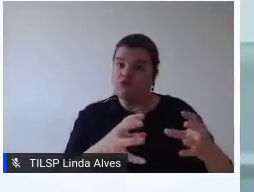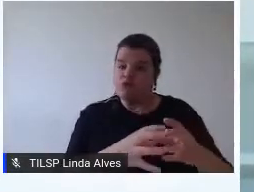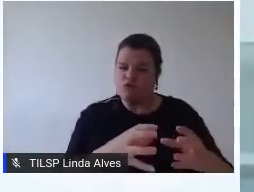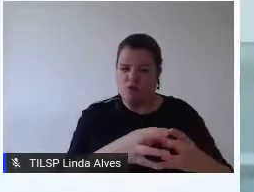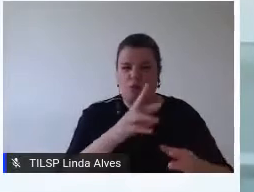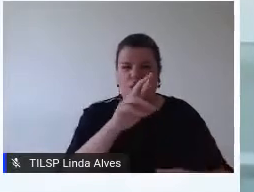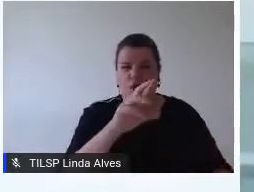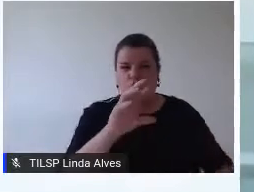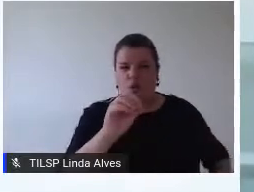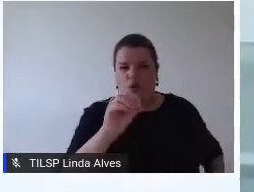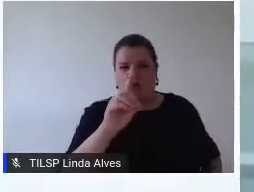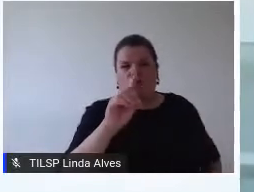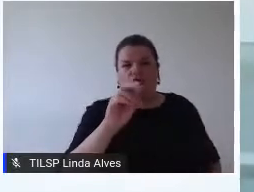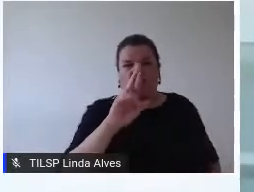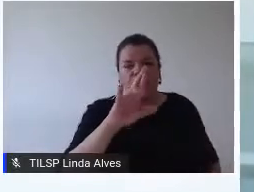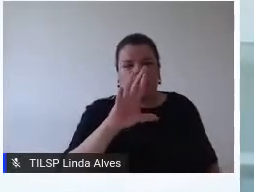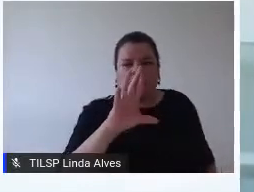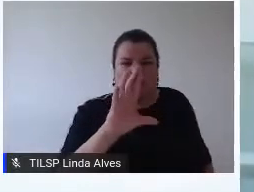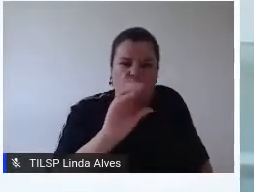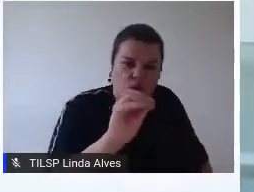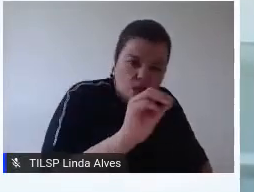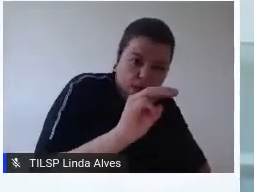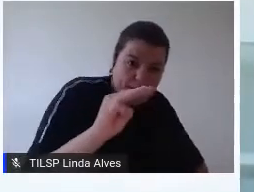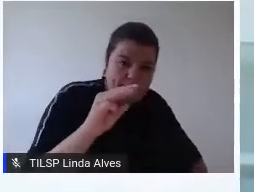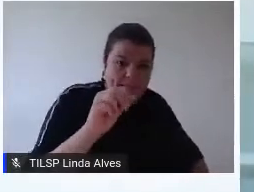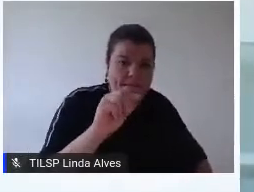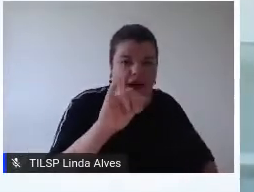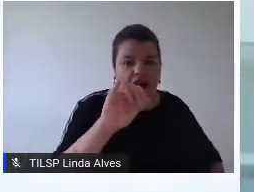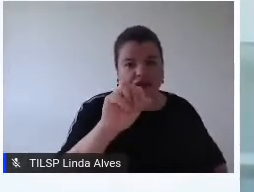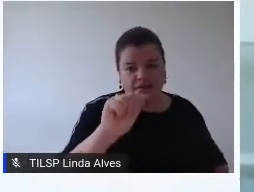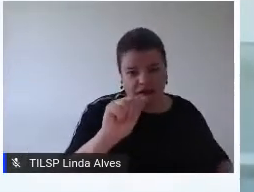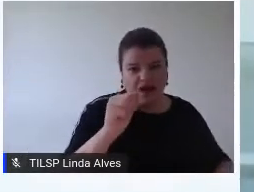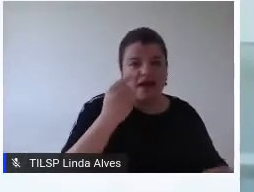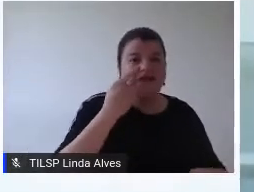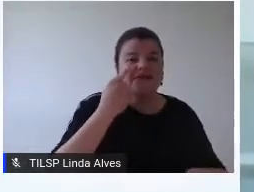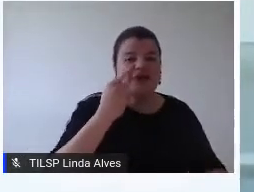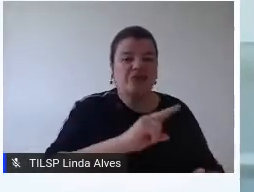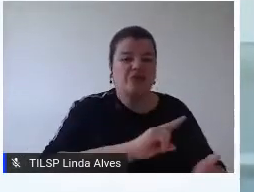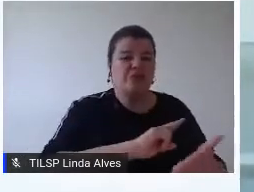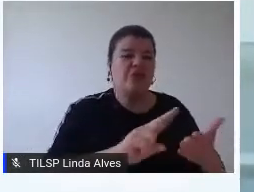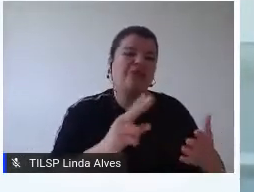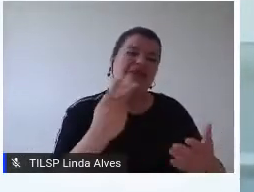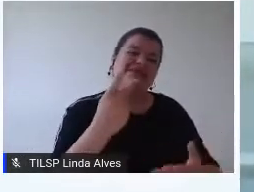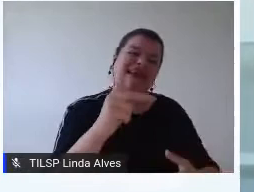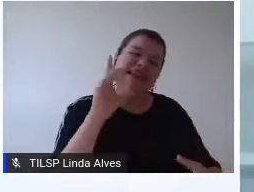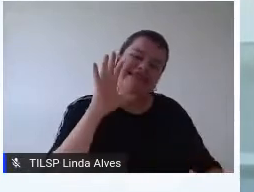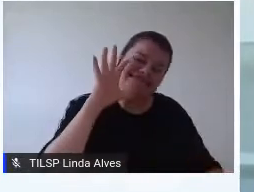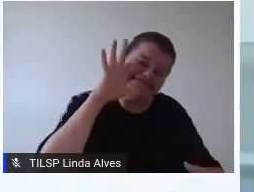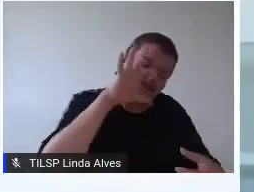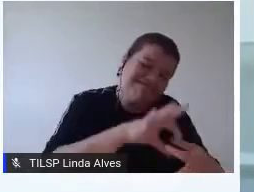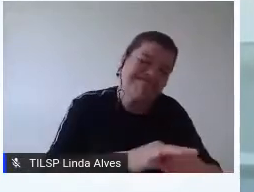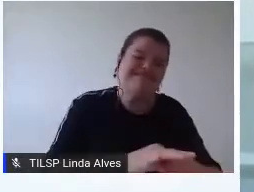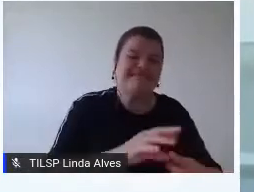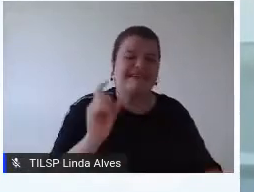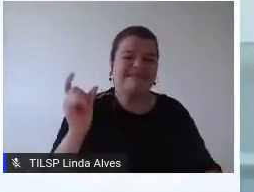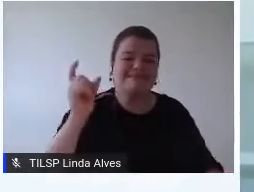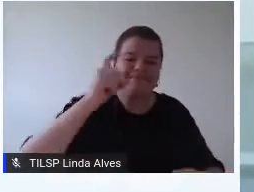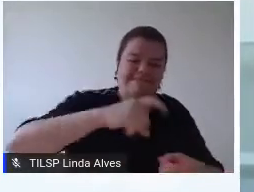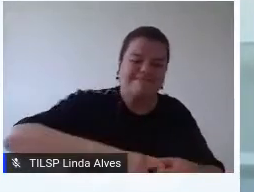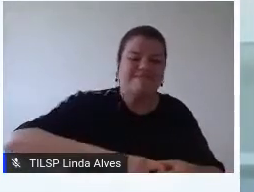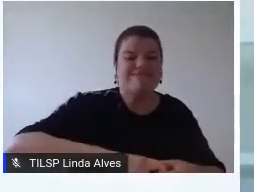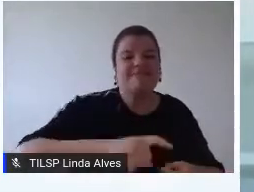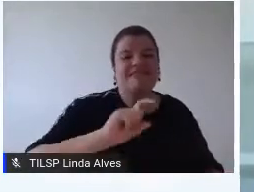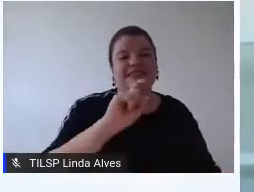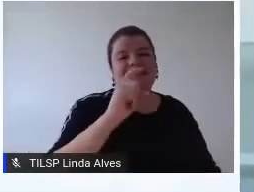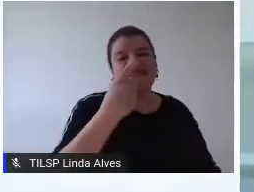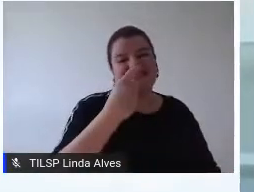Maia. E o problema do Baleia Rossi é o fato dele ser um nome muito vinculado ao